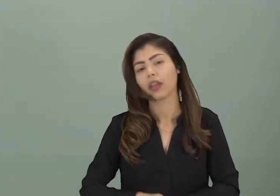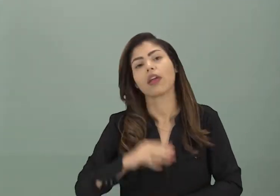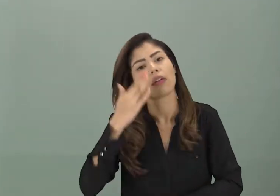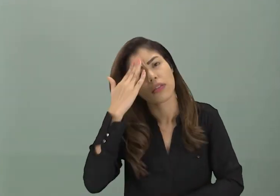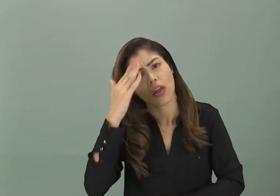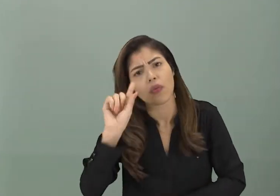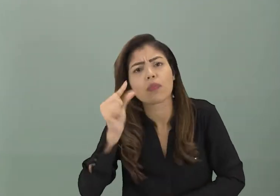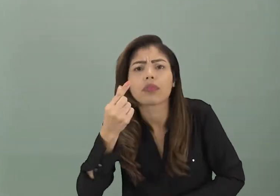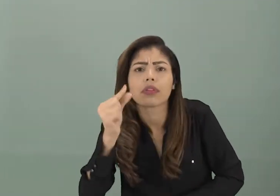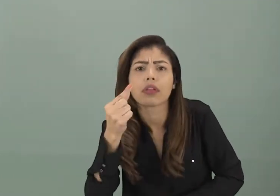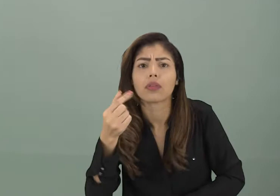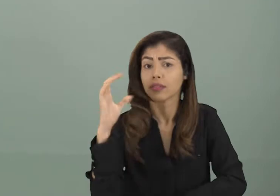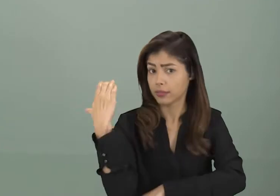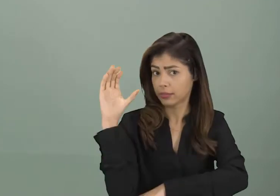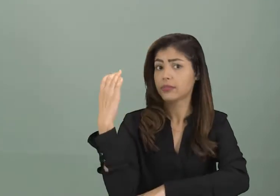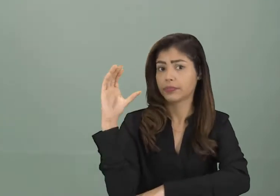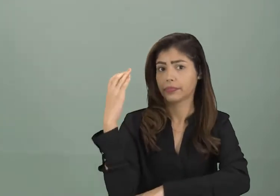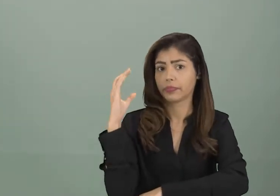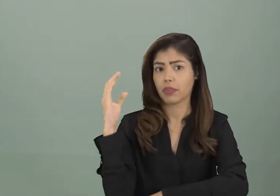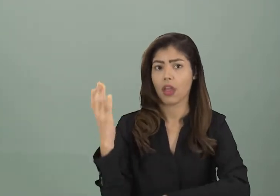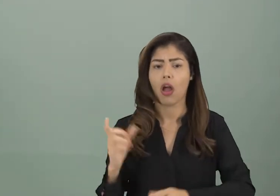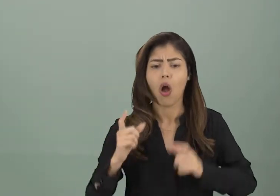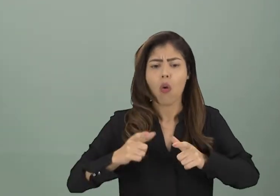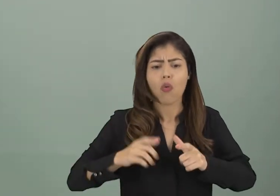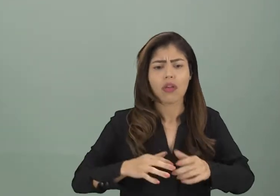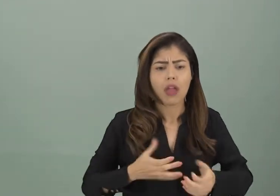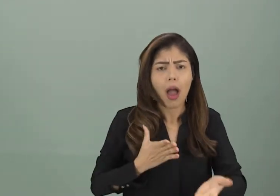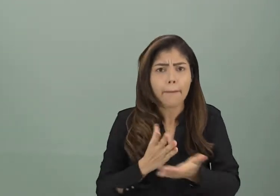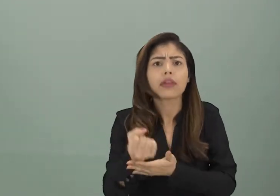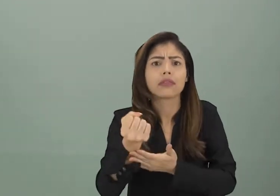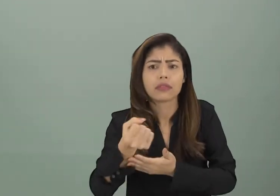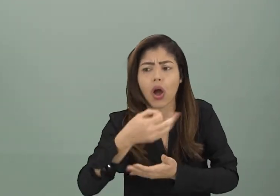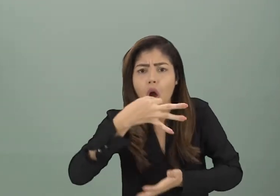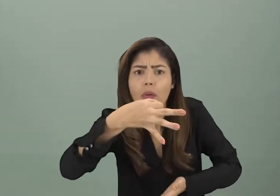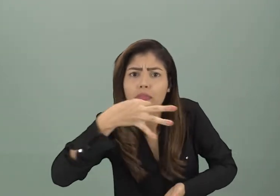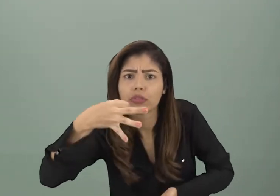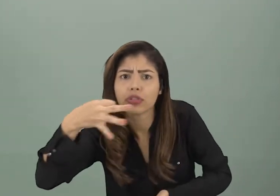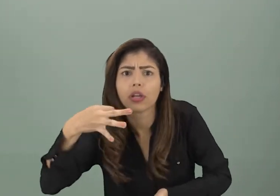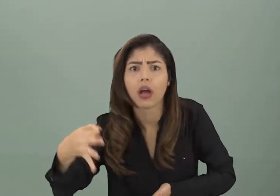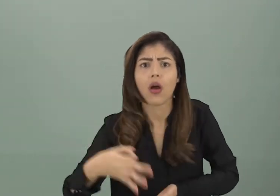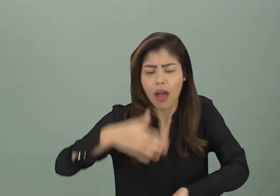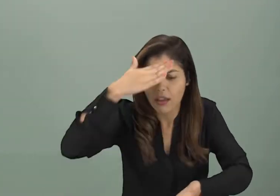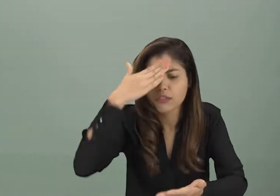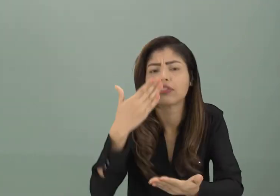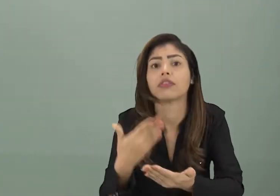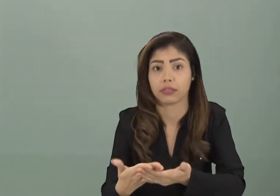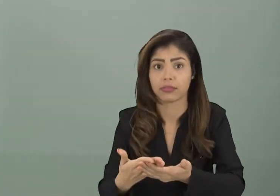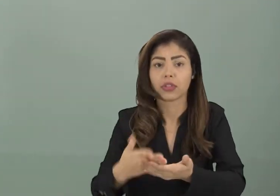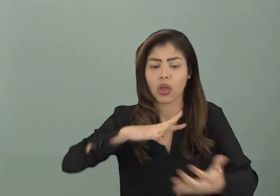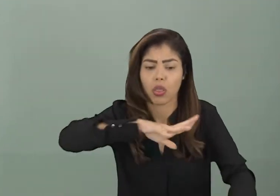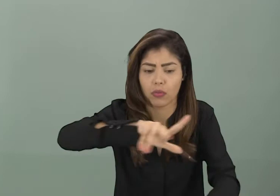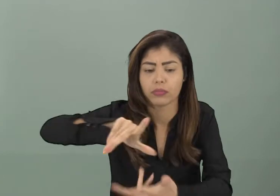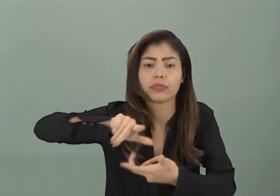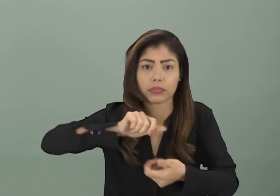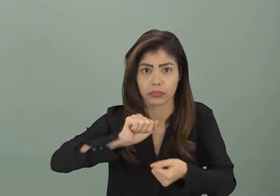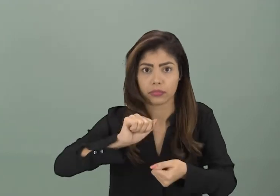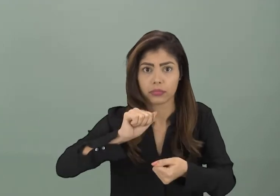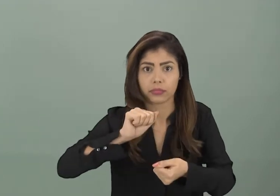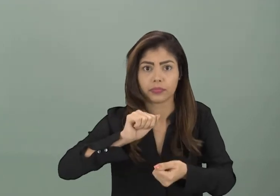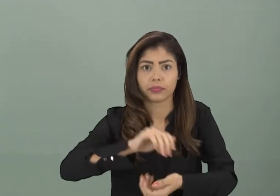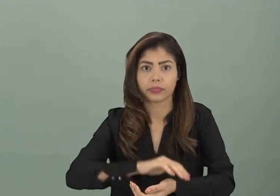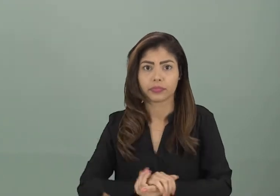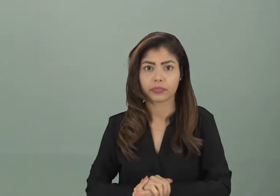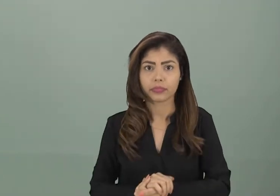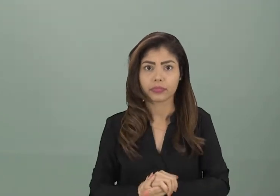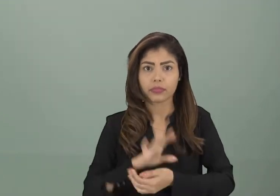pouco dessa ciência, então, onde os homens buscavam sair das opiniões, das crenças que eles tinham sobre o mundo, para a episteme.